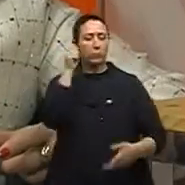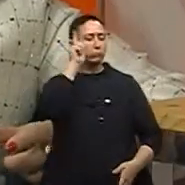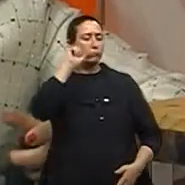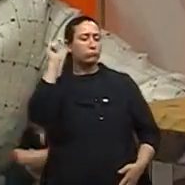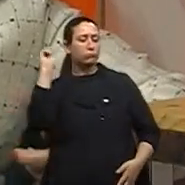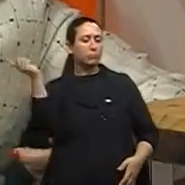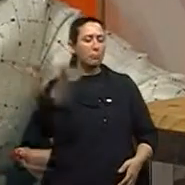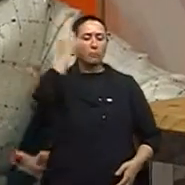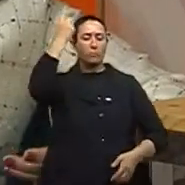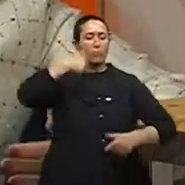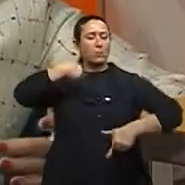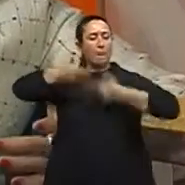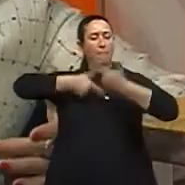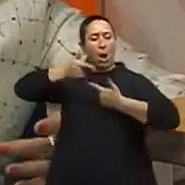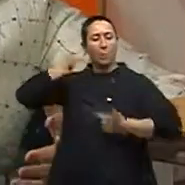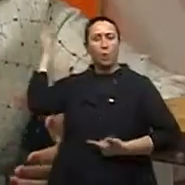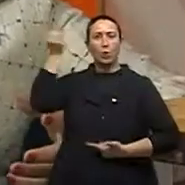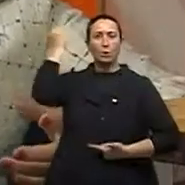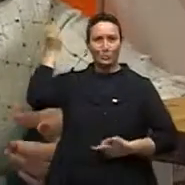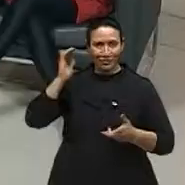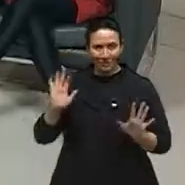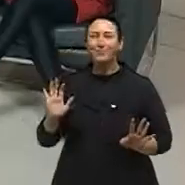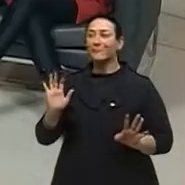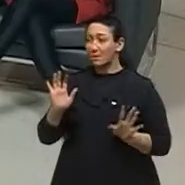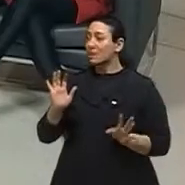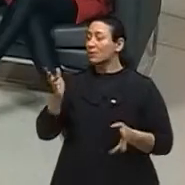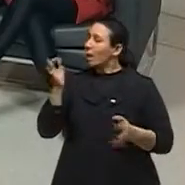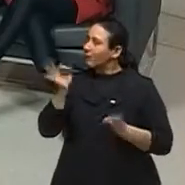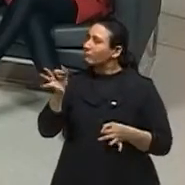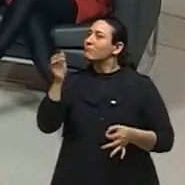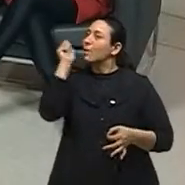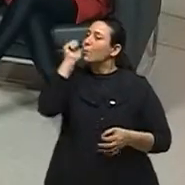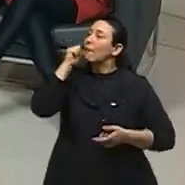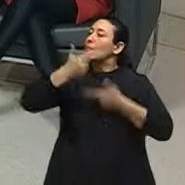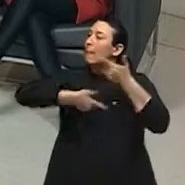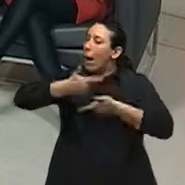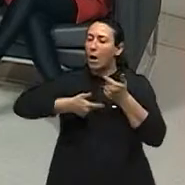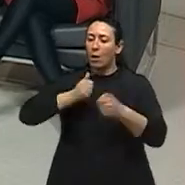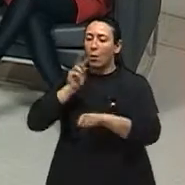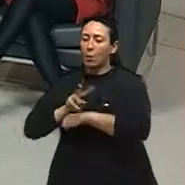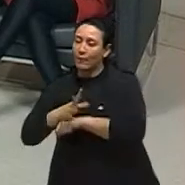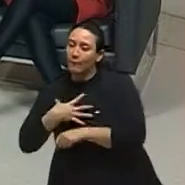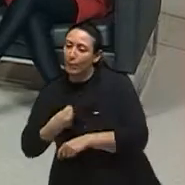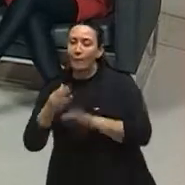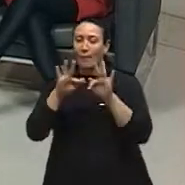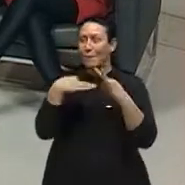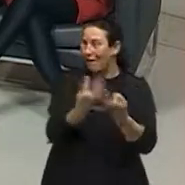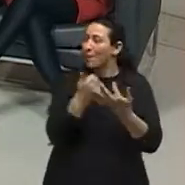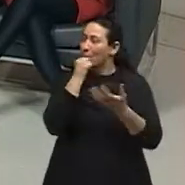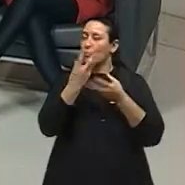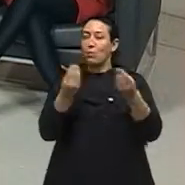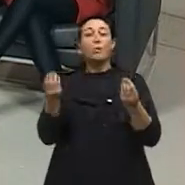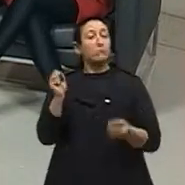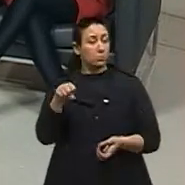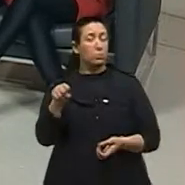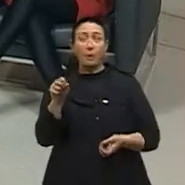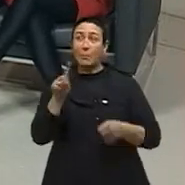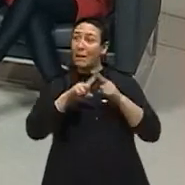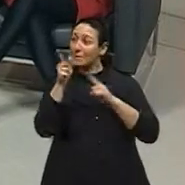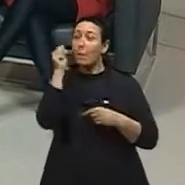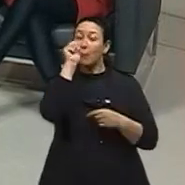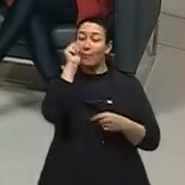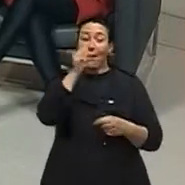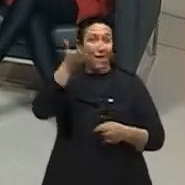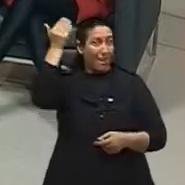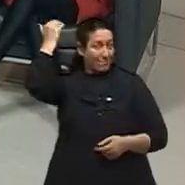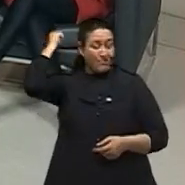quarta jornada né isto a mulher ingressava muitas vezes por mundo do trabalho depois que os filhos cresciam